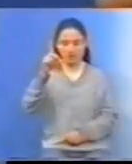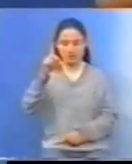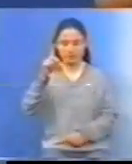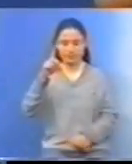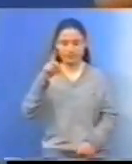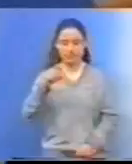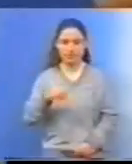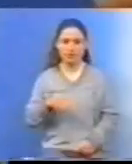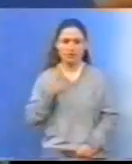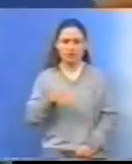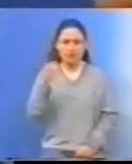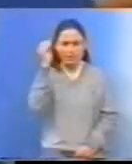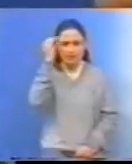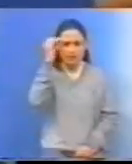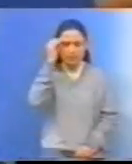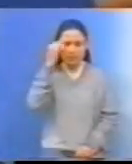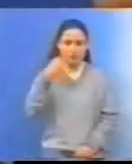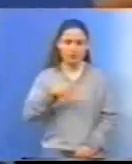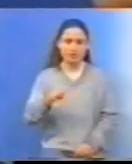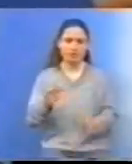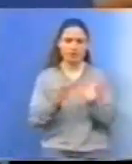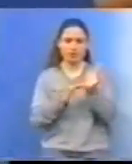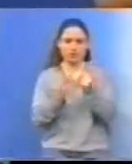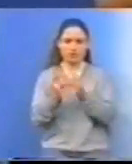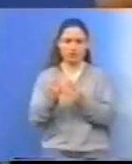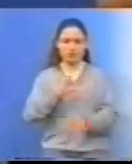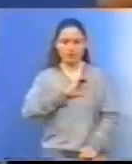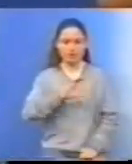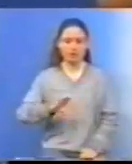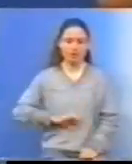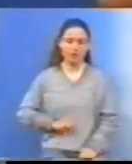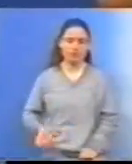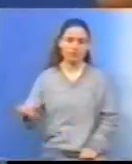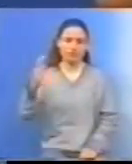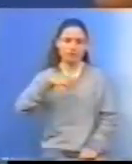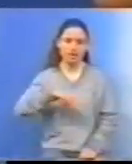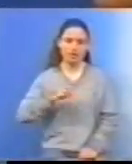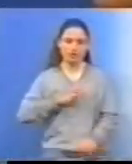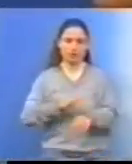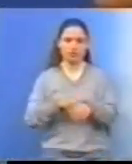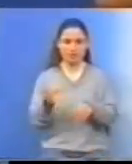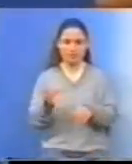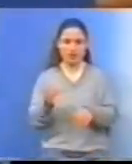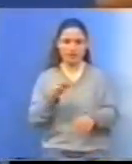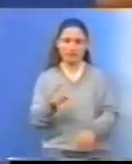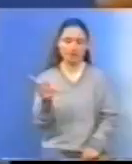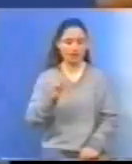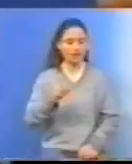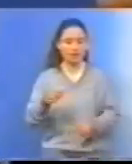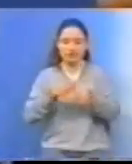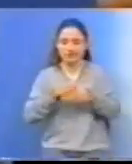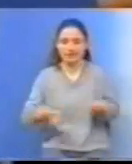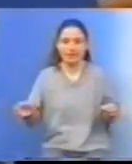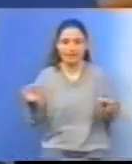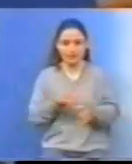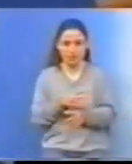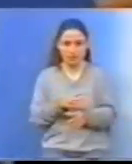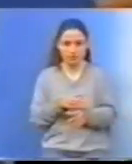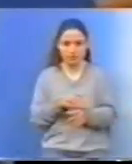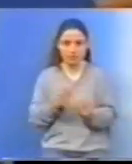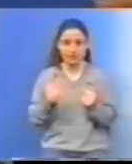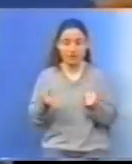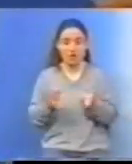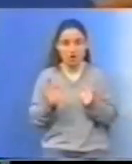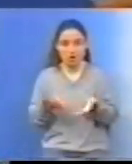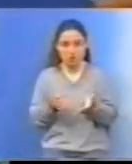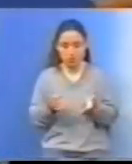Você imaginou a responsabilidade dele? Hoje ele lá no Rio de Janeiro e pelo Brasil afora, atraindo e trazendo para Jesus uma